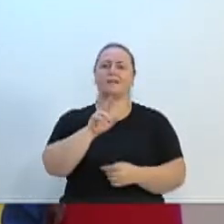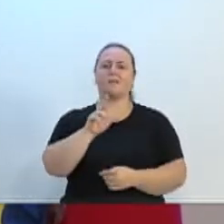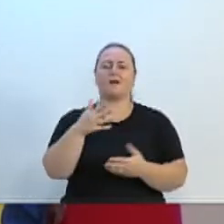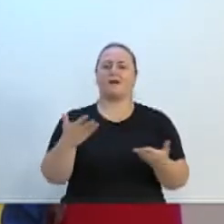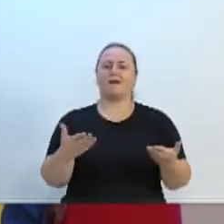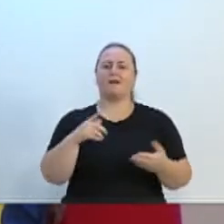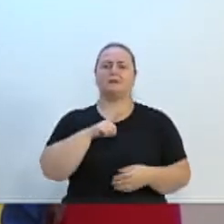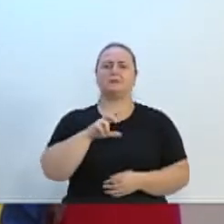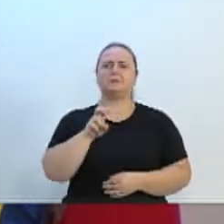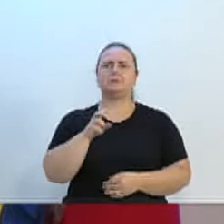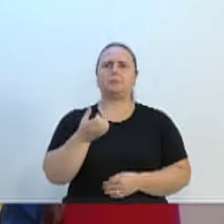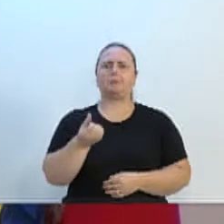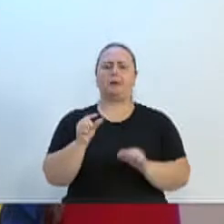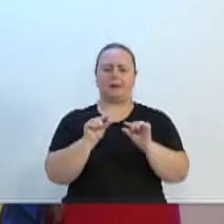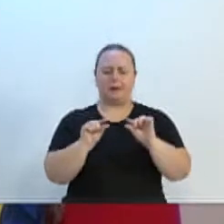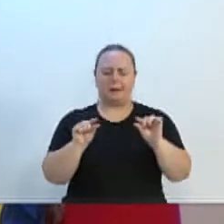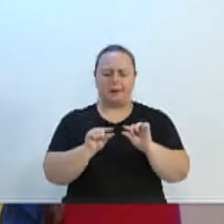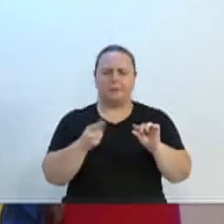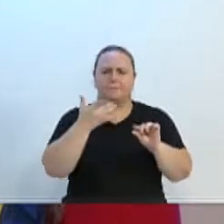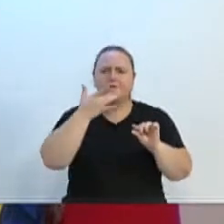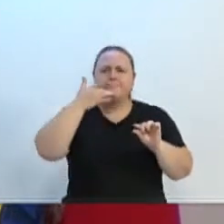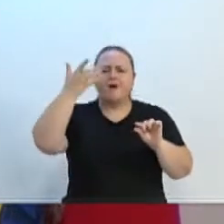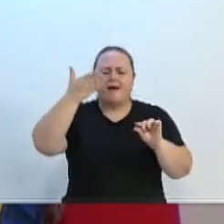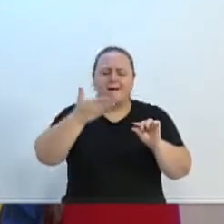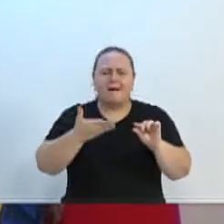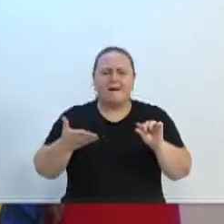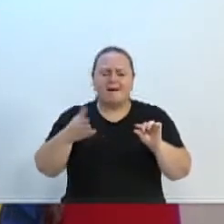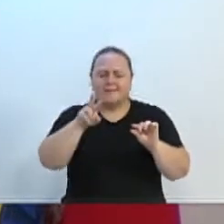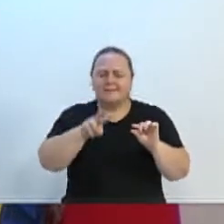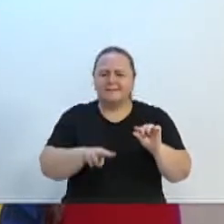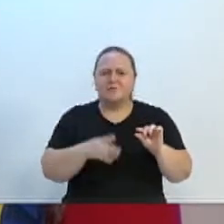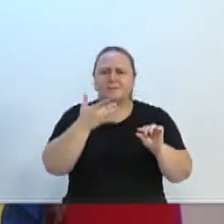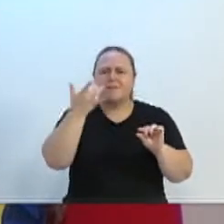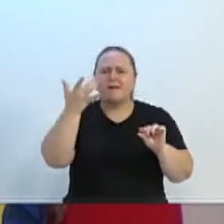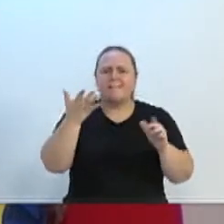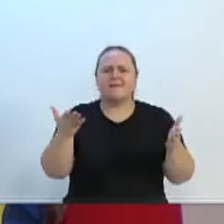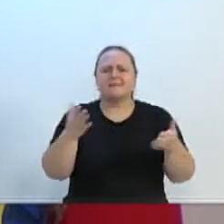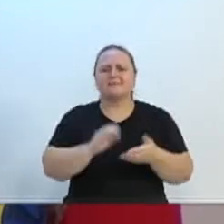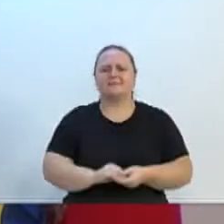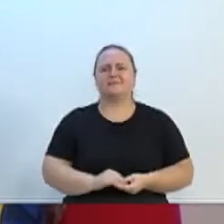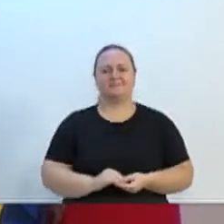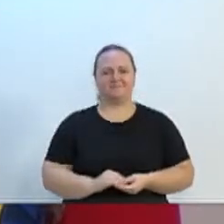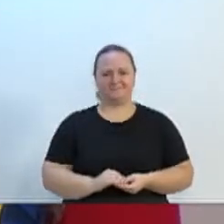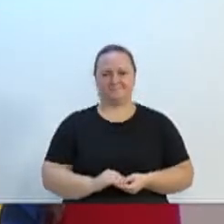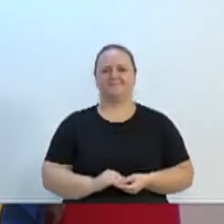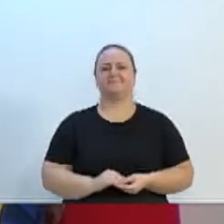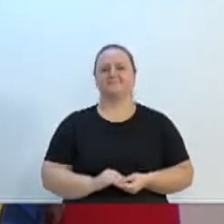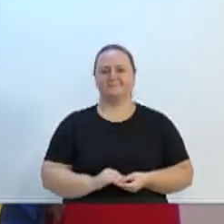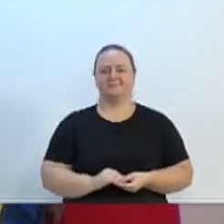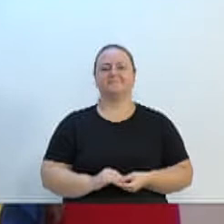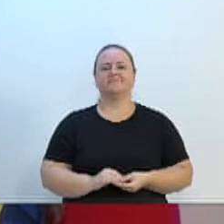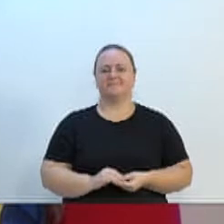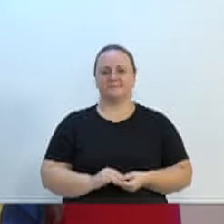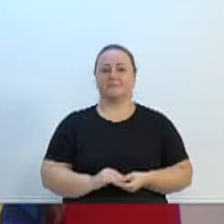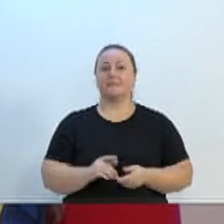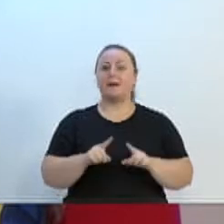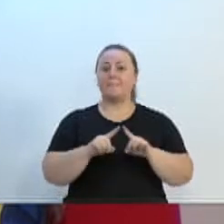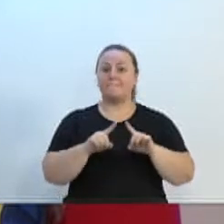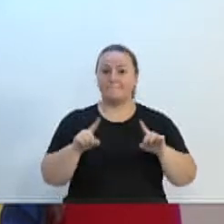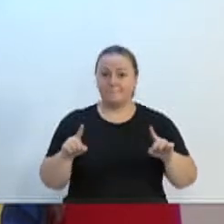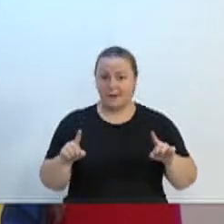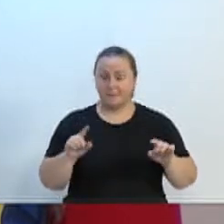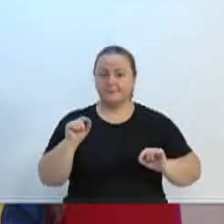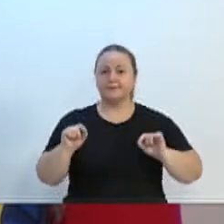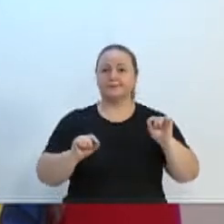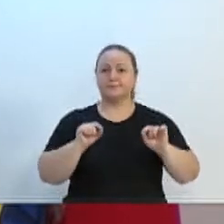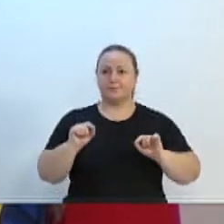6 linhas, fácil a inscrição, fácil o entendimento. Porém, começou a culminar nesta casa um